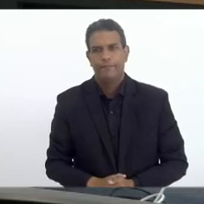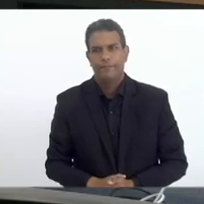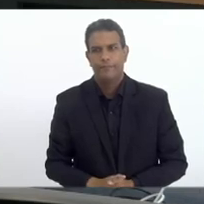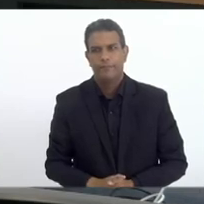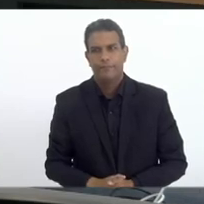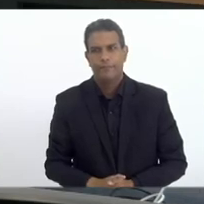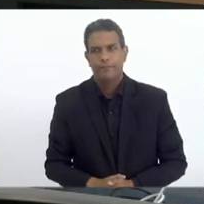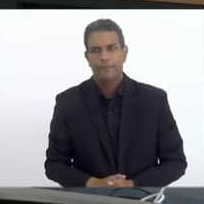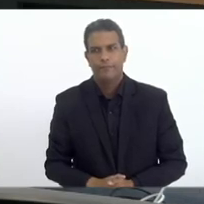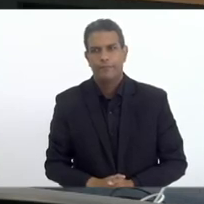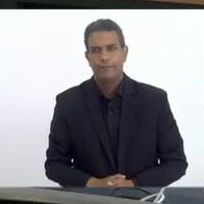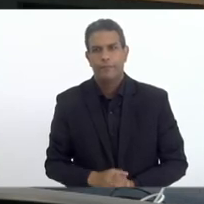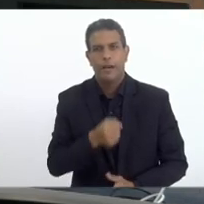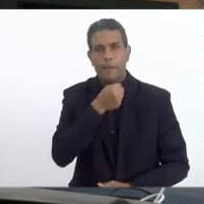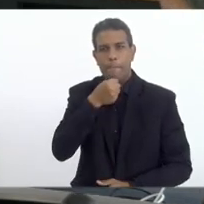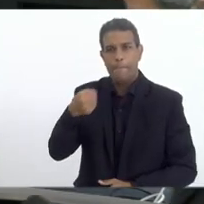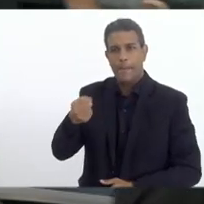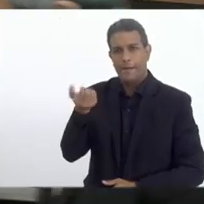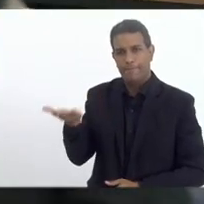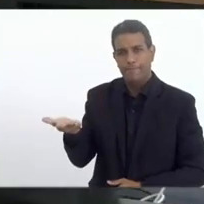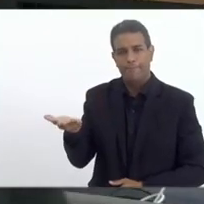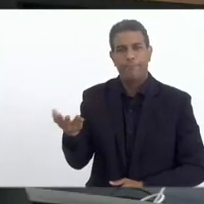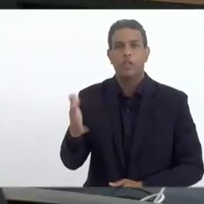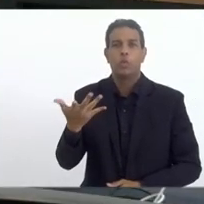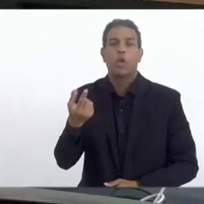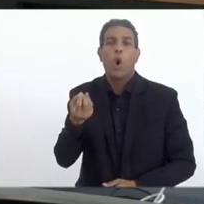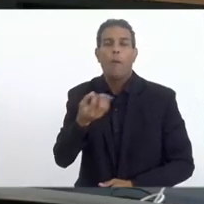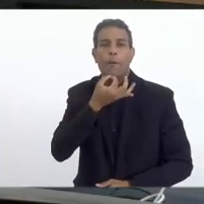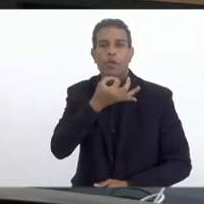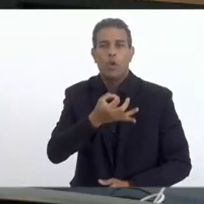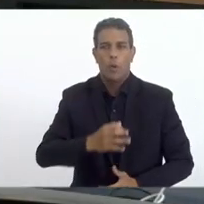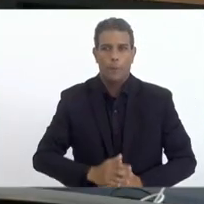conhecimento, mas assim... Ele vai te passar o microfone ali. Senão, lá no fundo, não dá para ouvir.